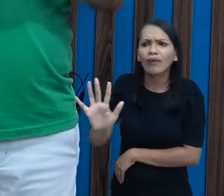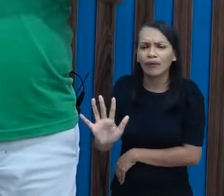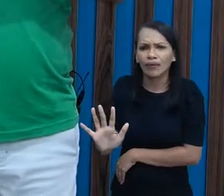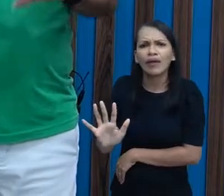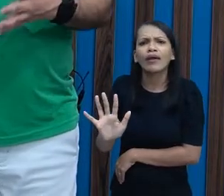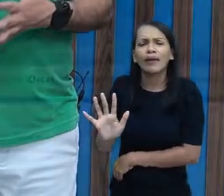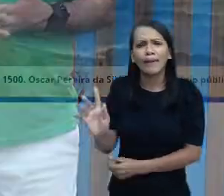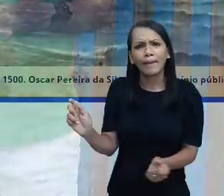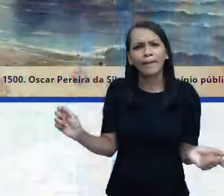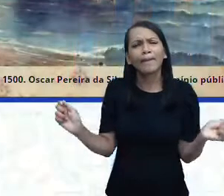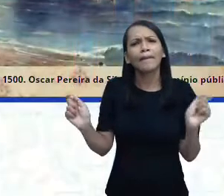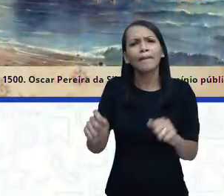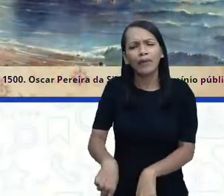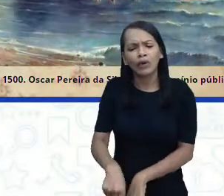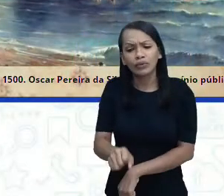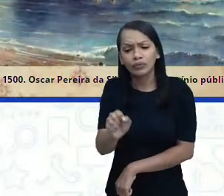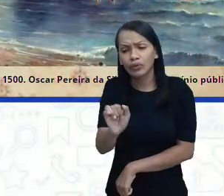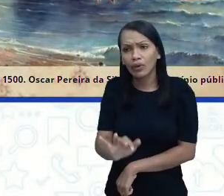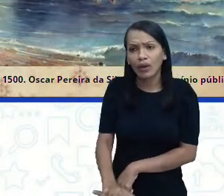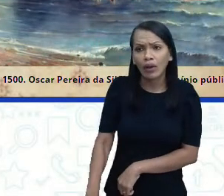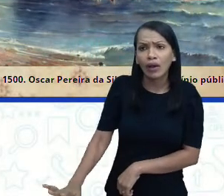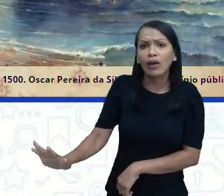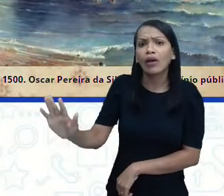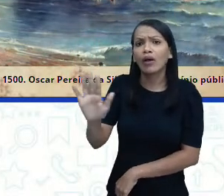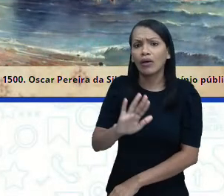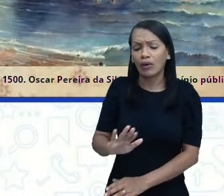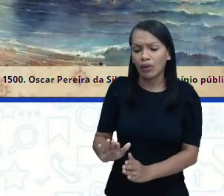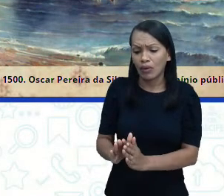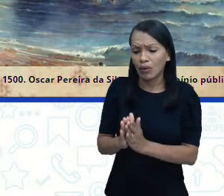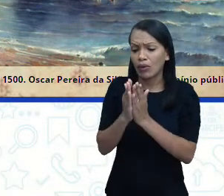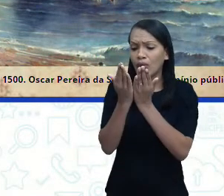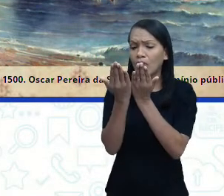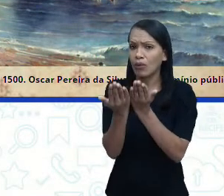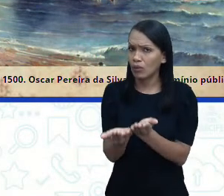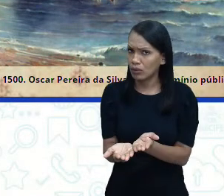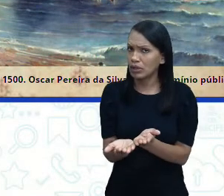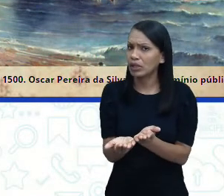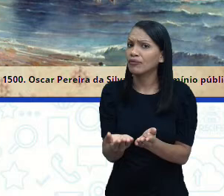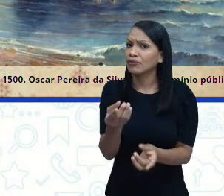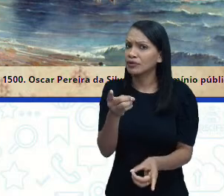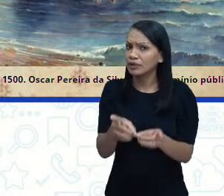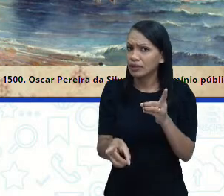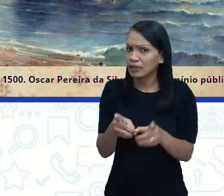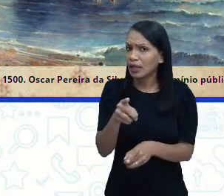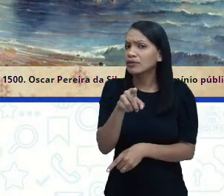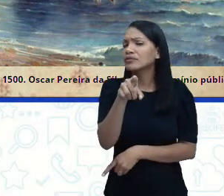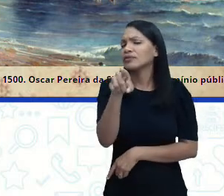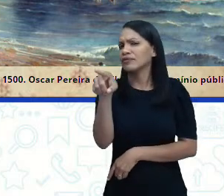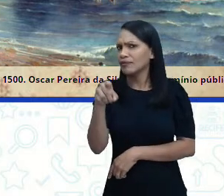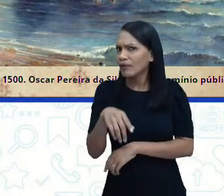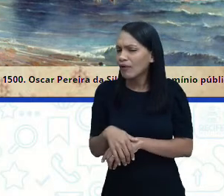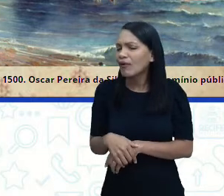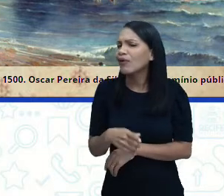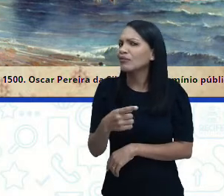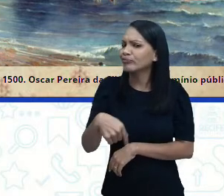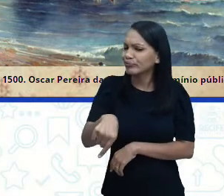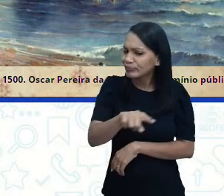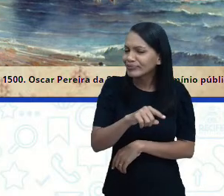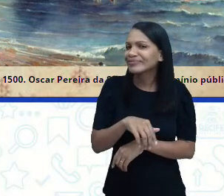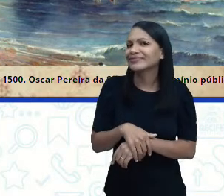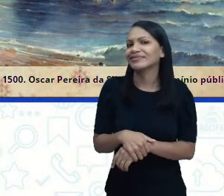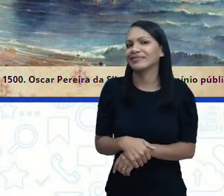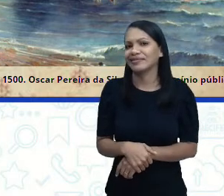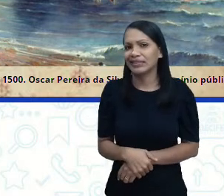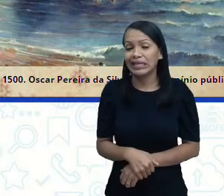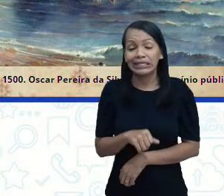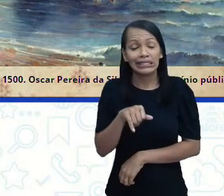é possível até que essa imagem esteja no livro didático de vocês, né? Assim,